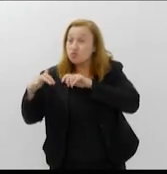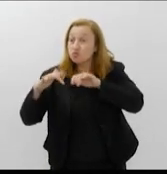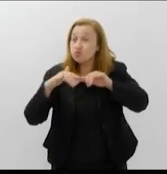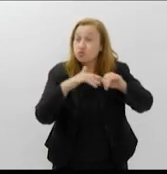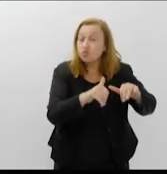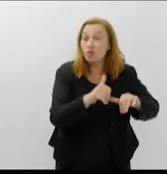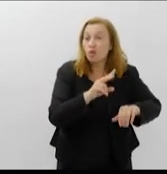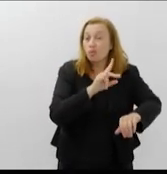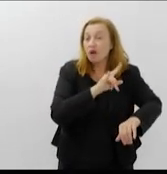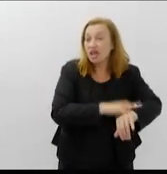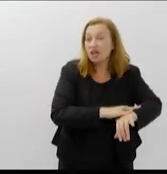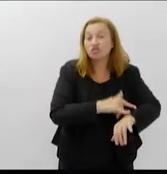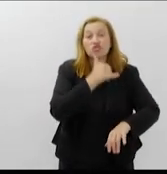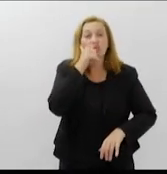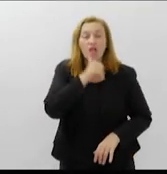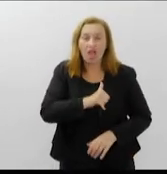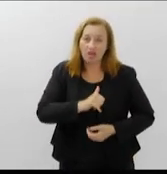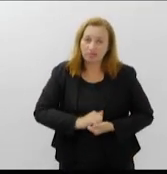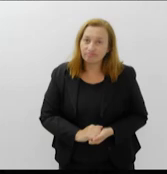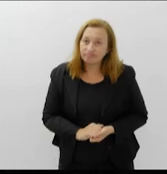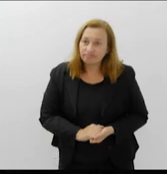feminino.